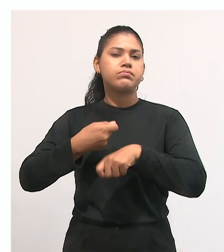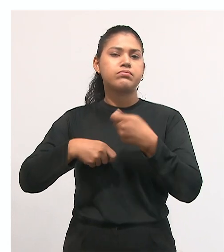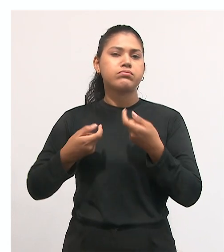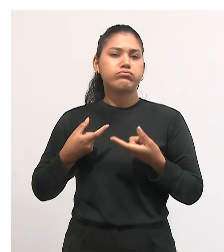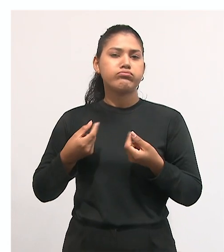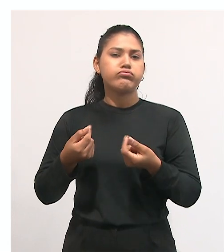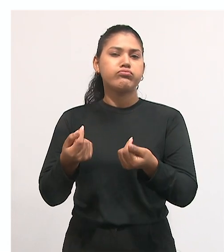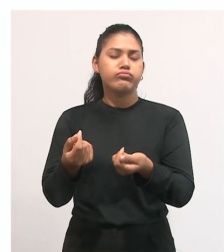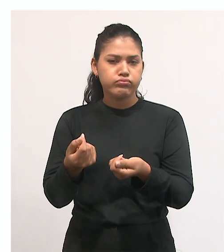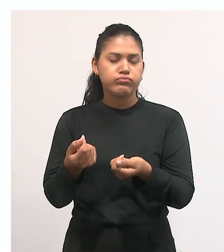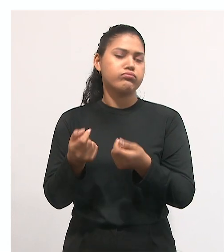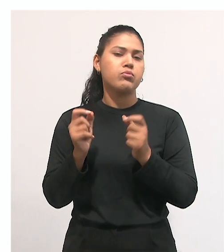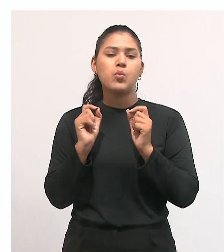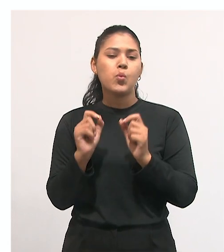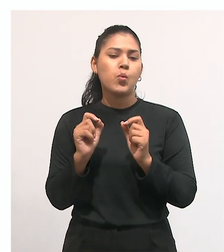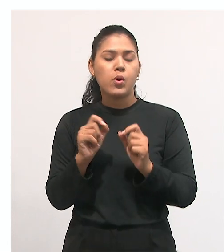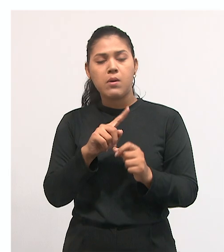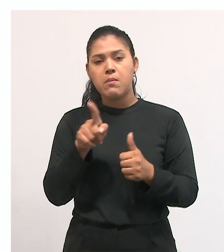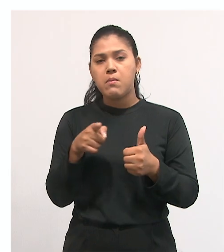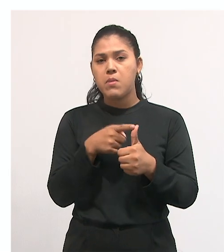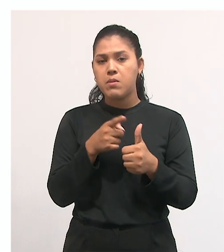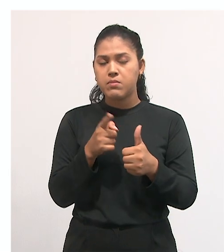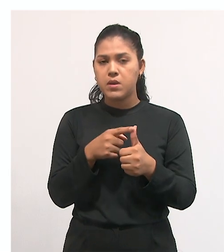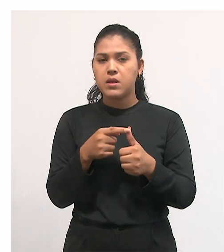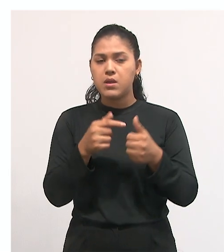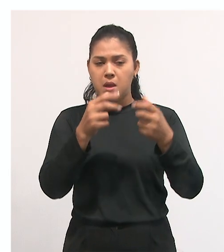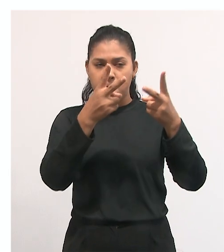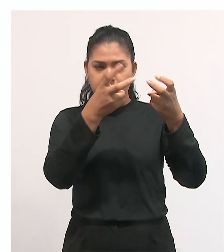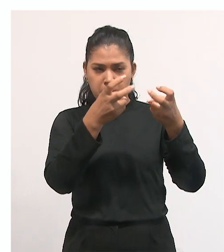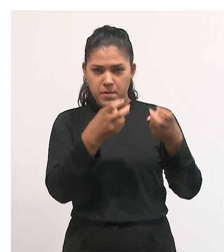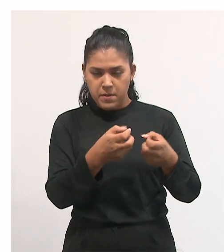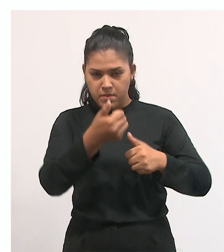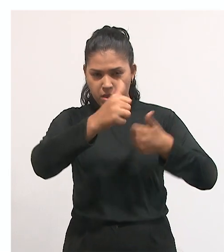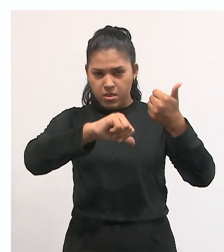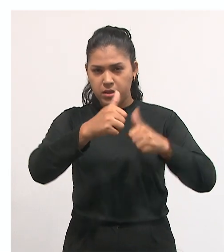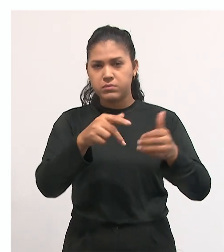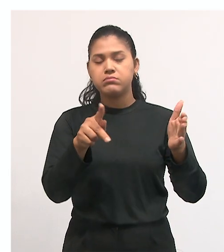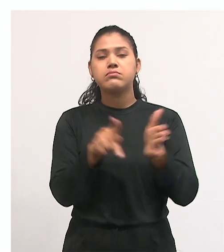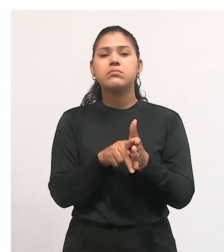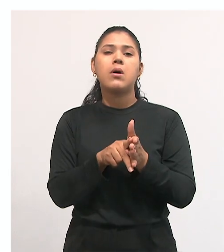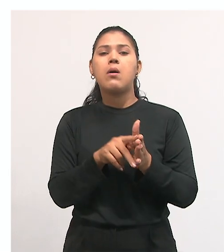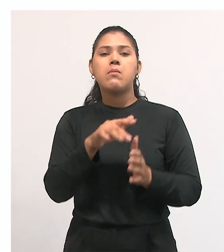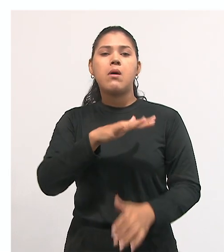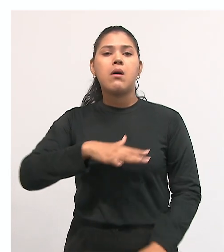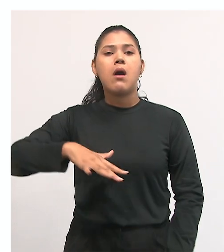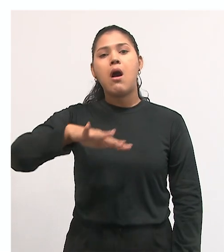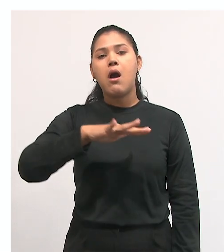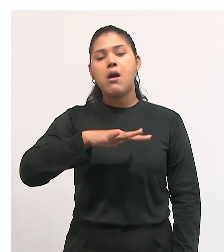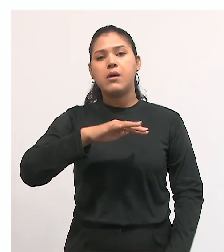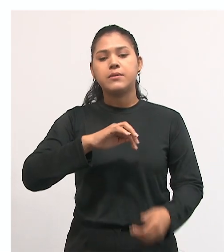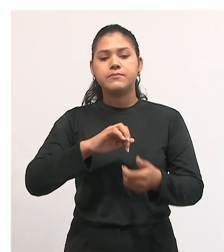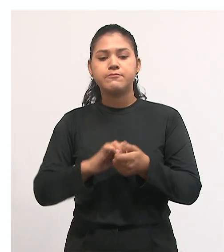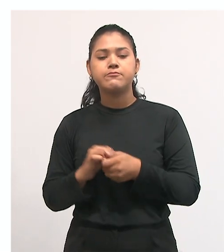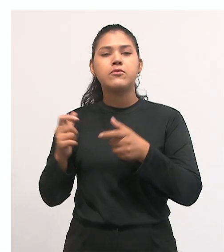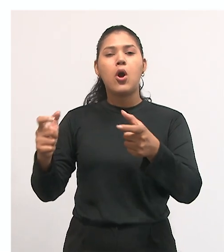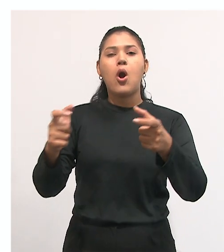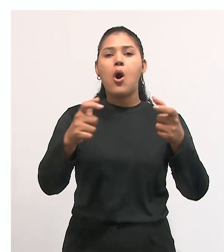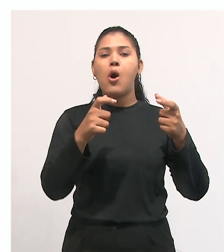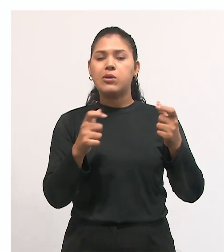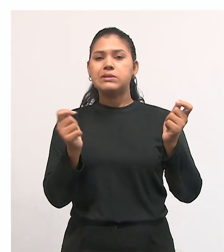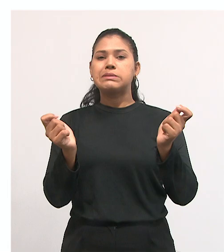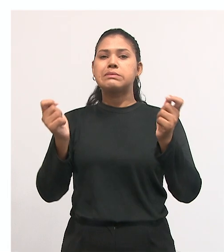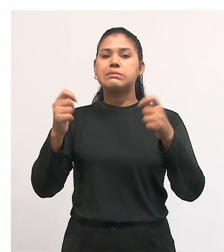caráter econômico, por exemplo. Primeiramente, fazer análise de mercado, né, gente? A localização espacial,